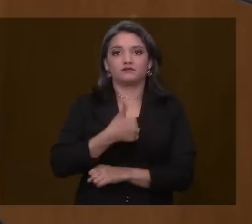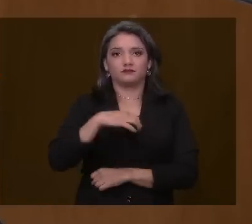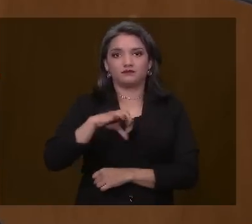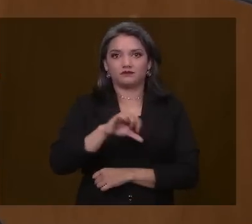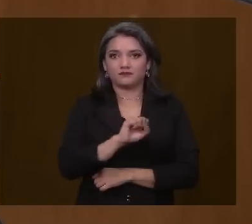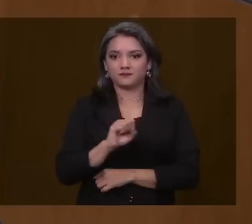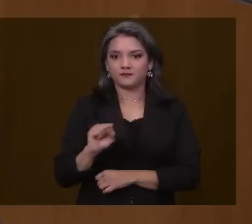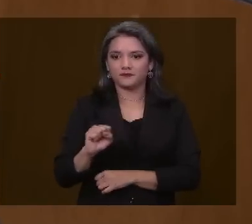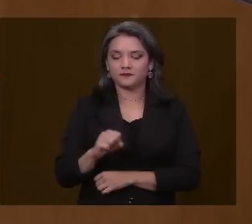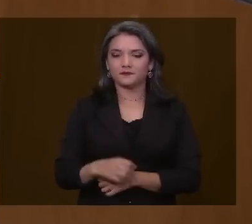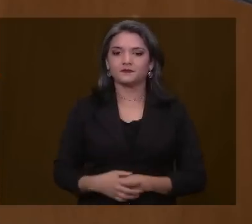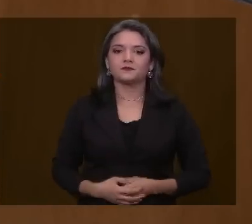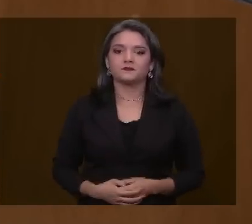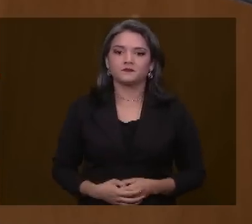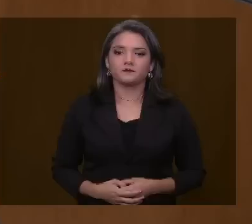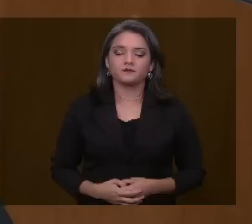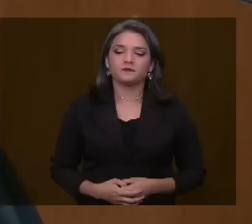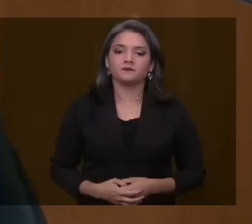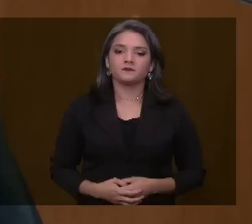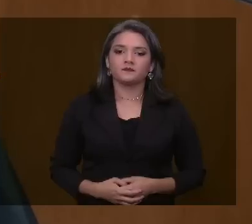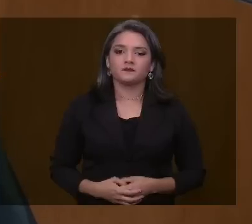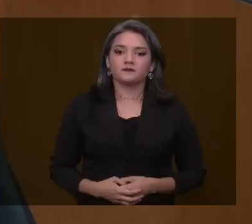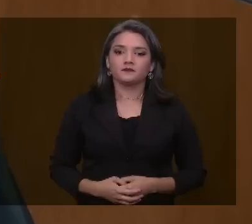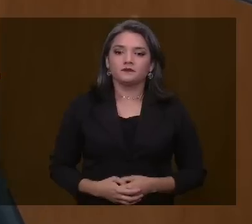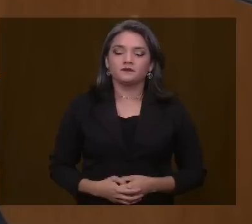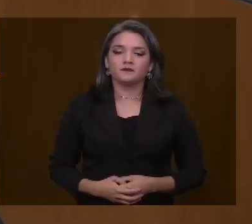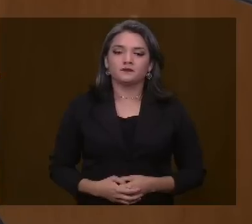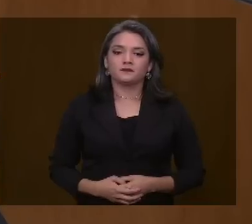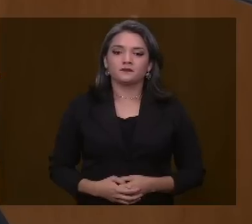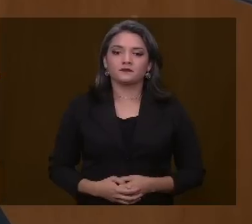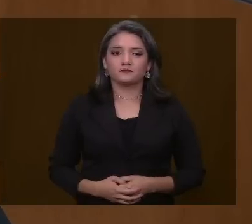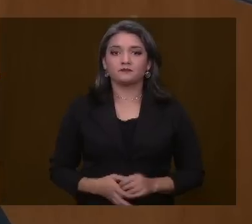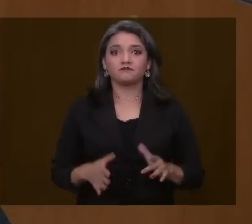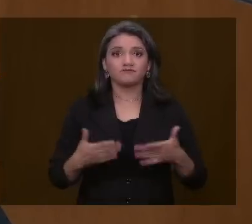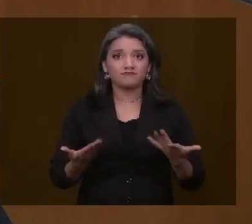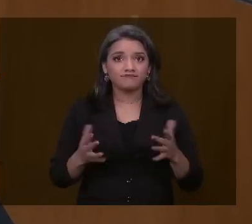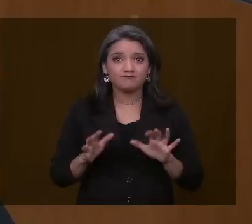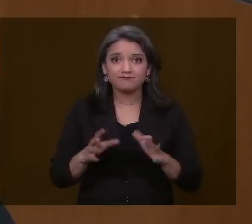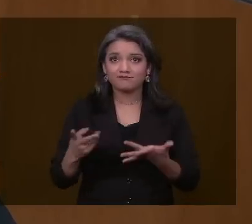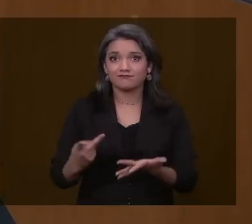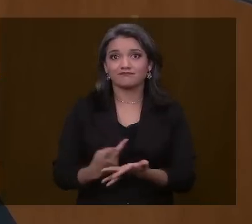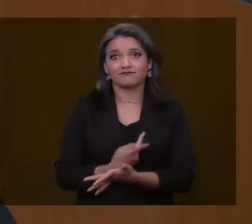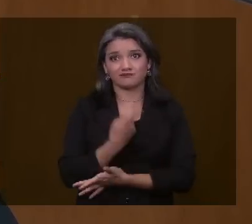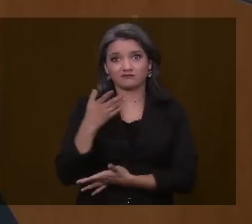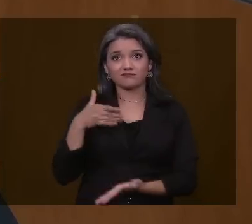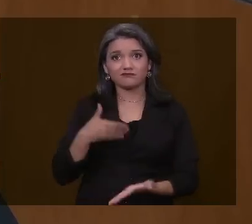1988. Era isso que estava em jogo e que ainda está.